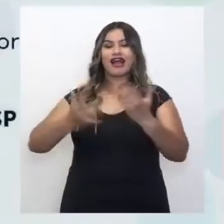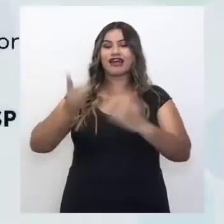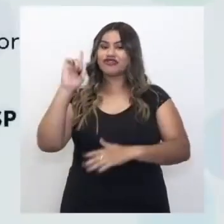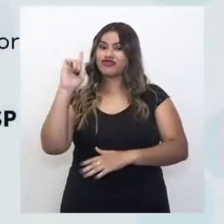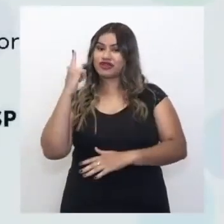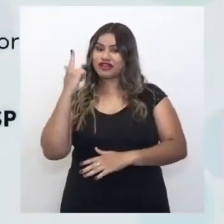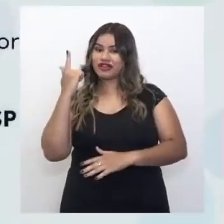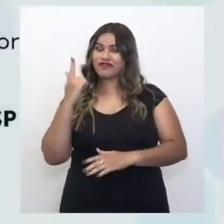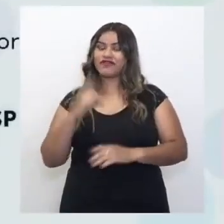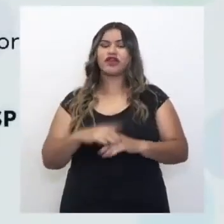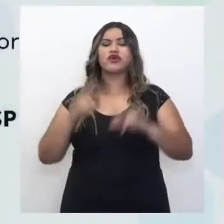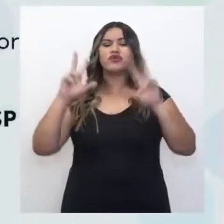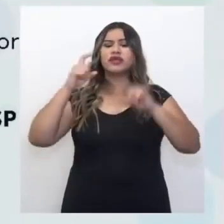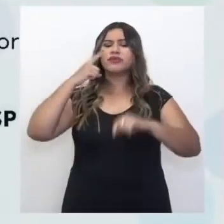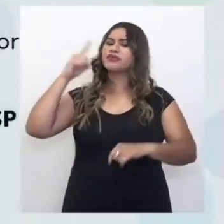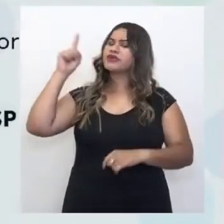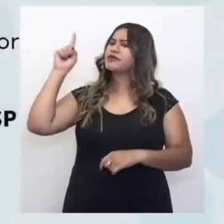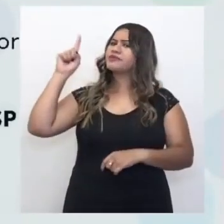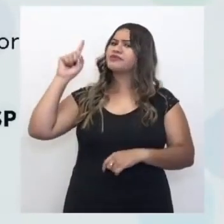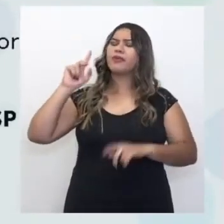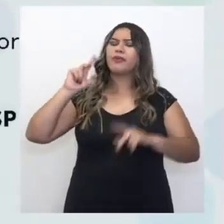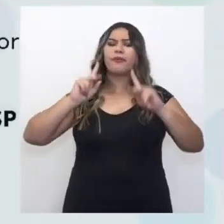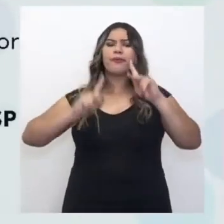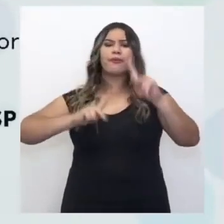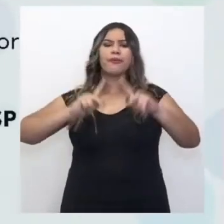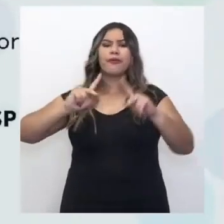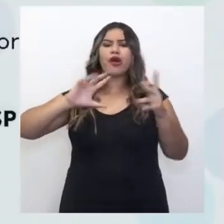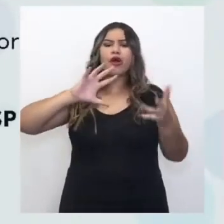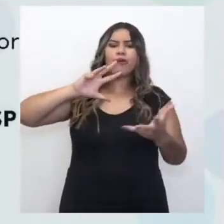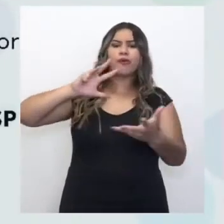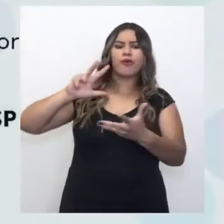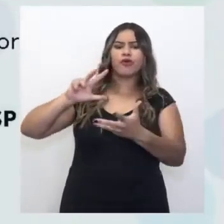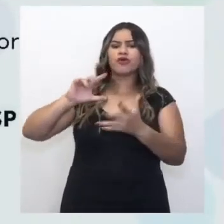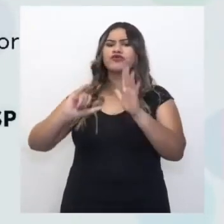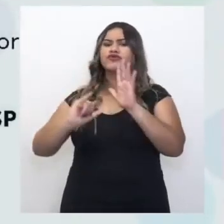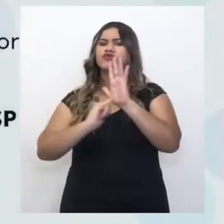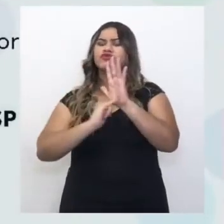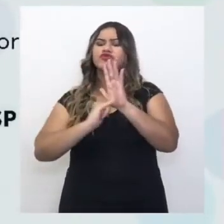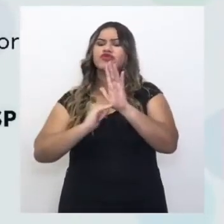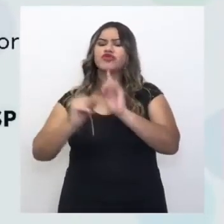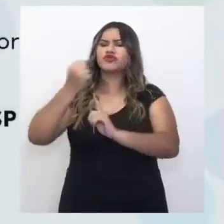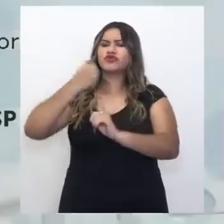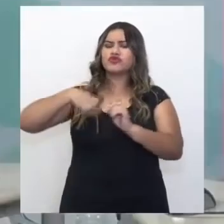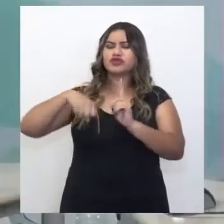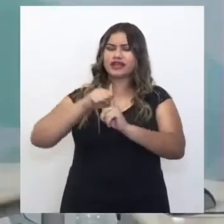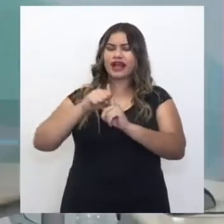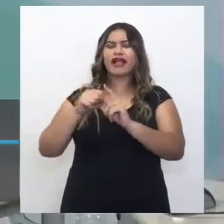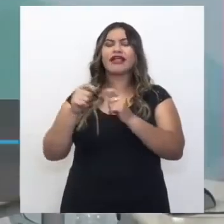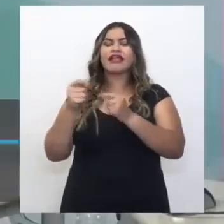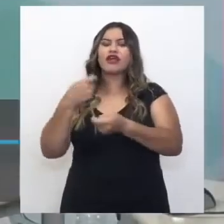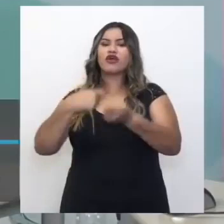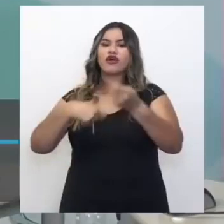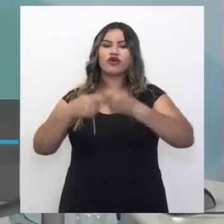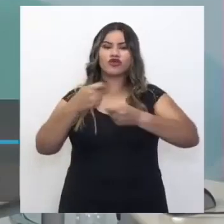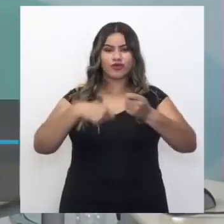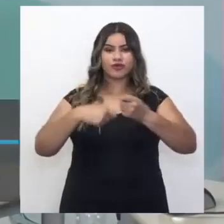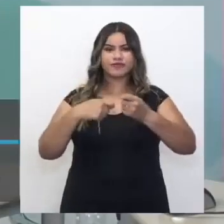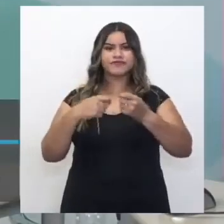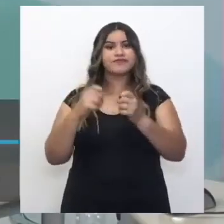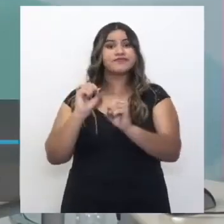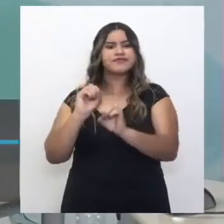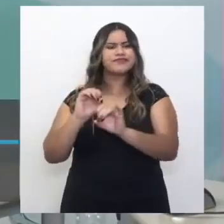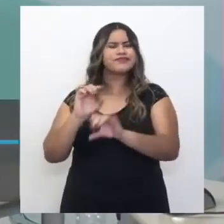é População Mundial, Indicadores Sociais e Econômicos. Quem irá ministrar